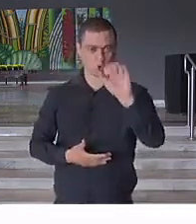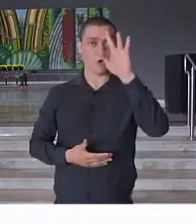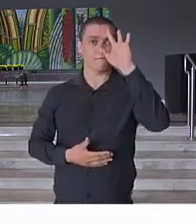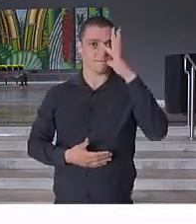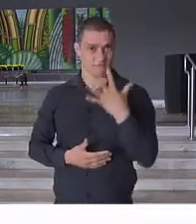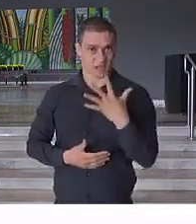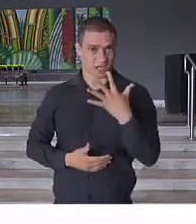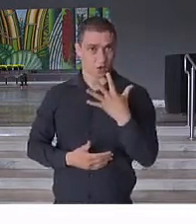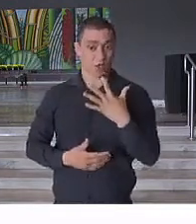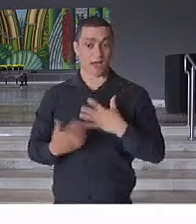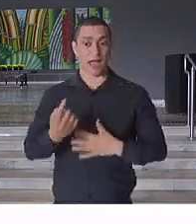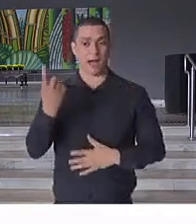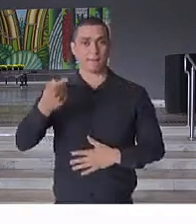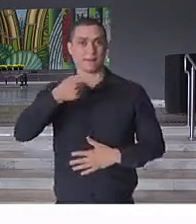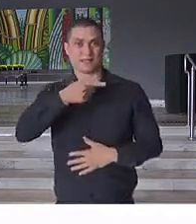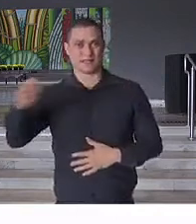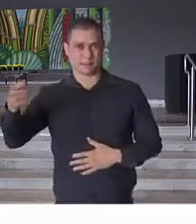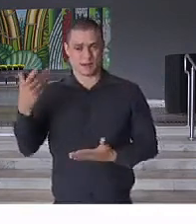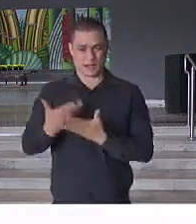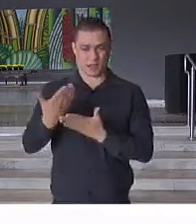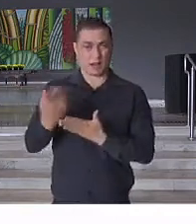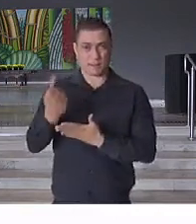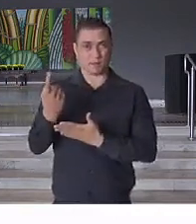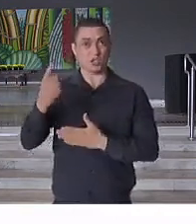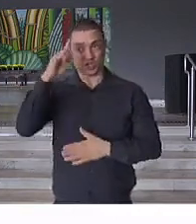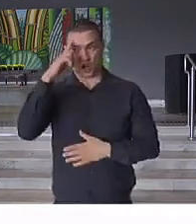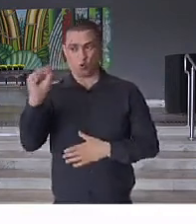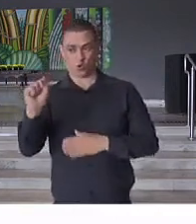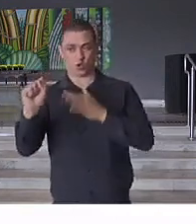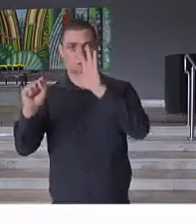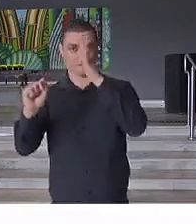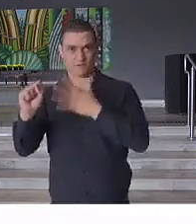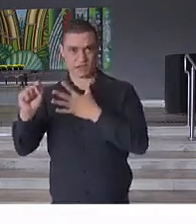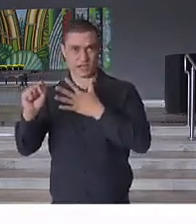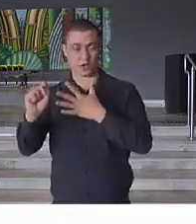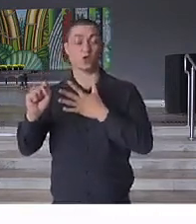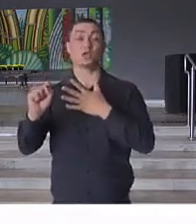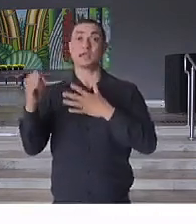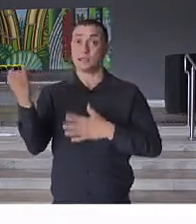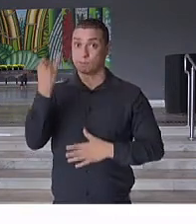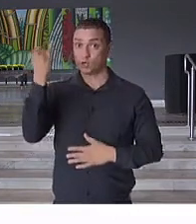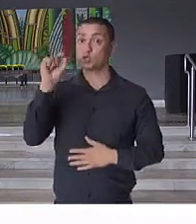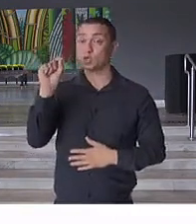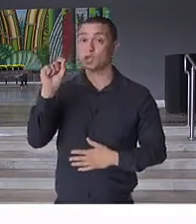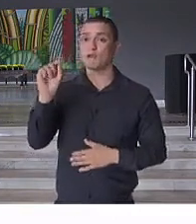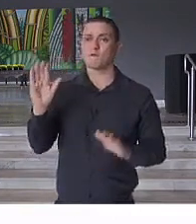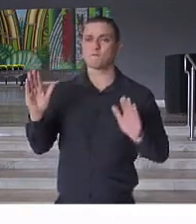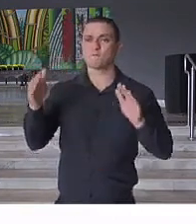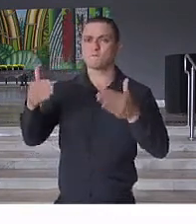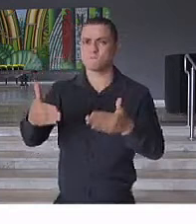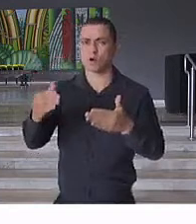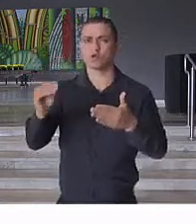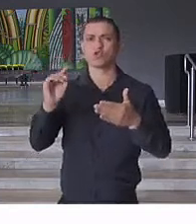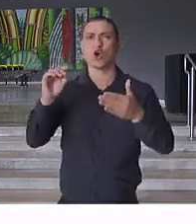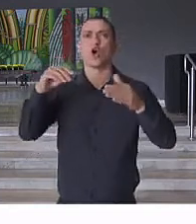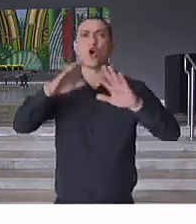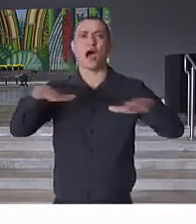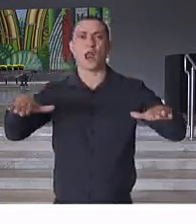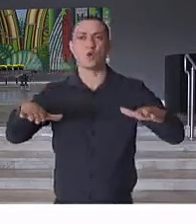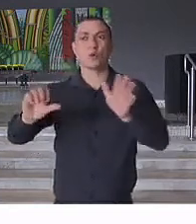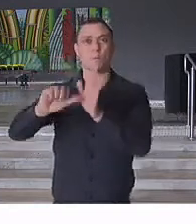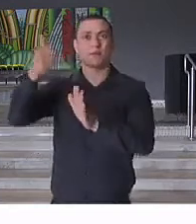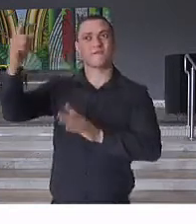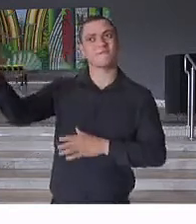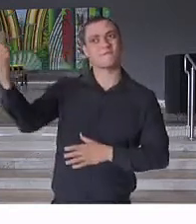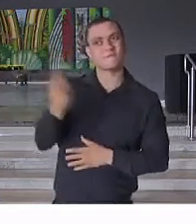com a primeira semana letiva, especialmente, então, a partir do dia 8 de fevereiro, isso é muito importante, nós vamos focar no acolhimento, na